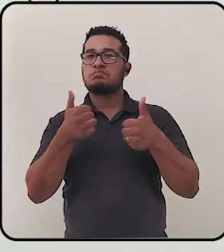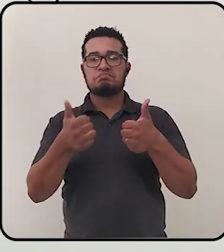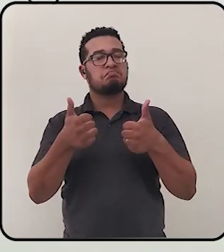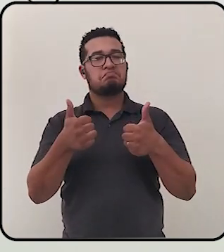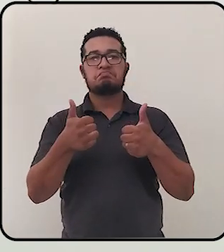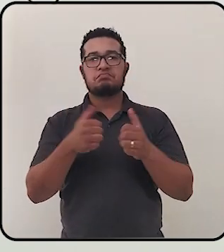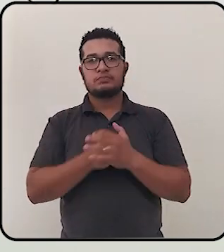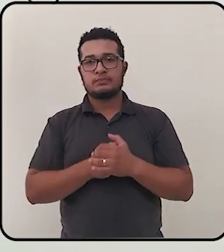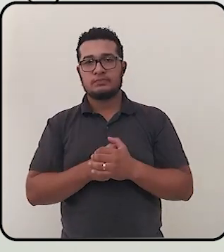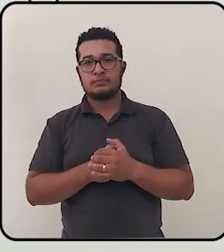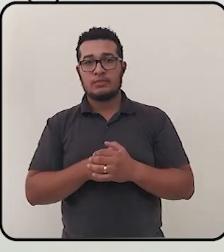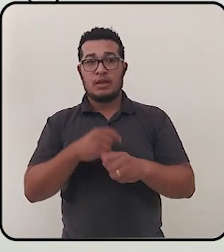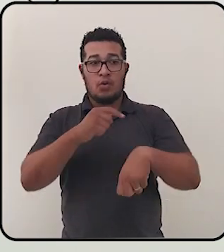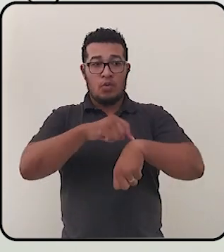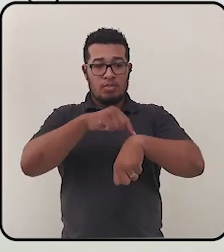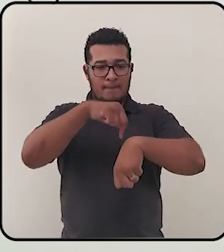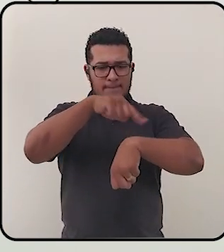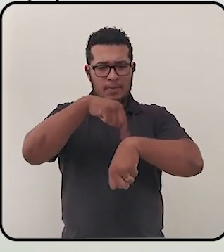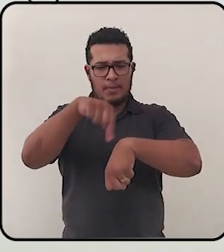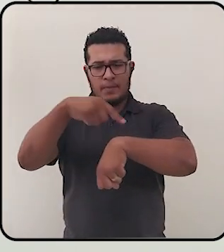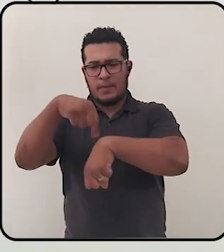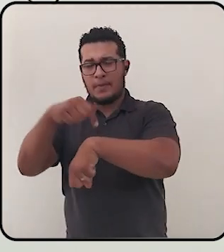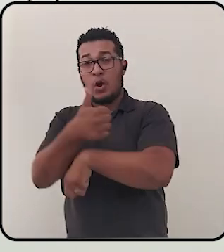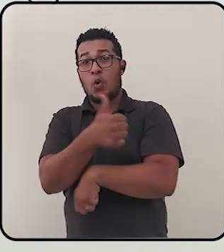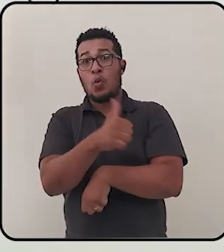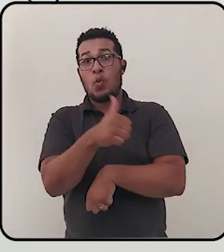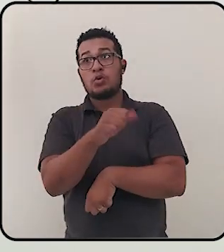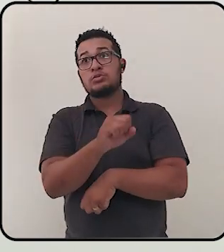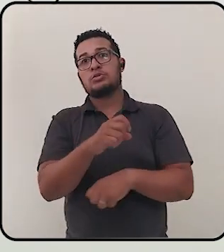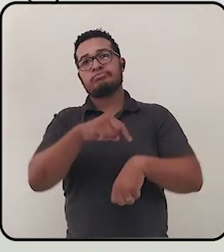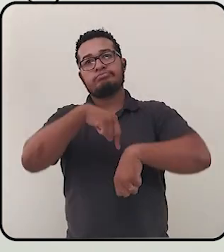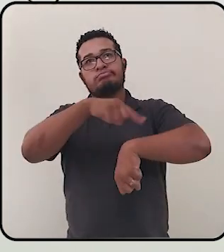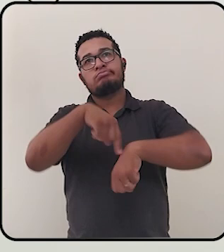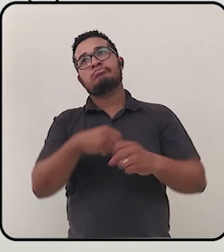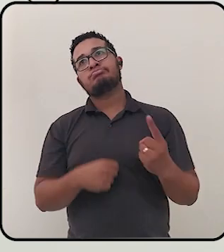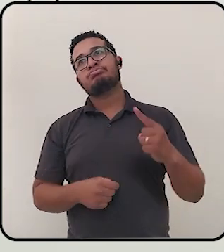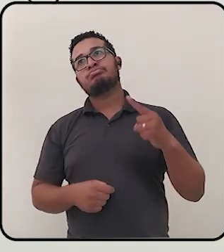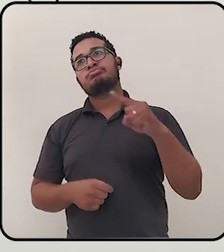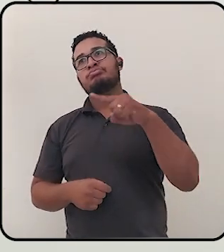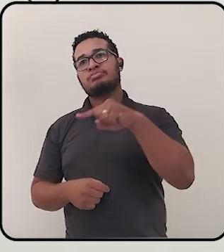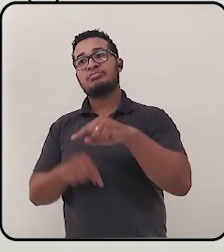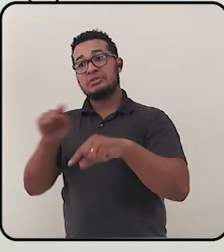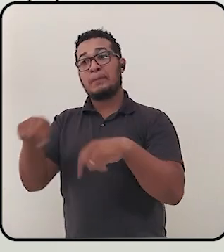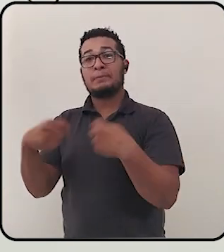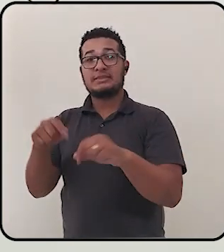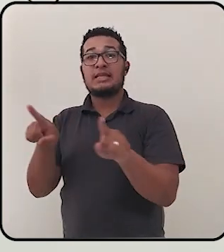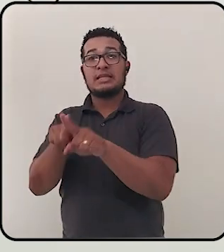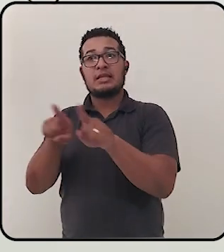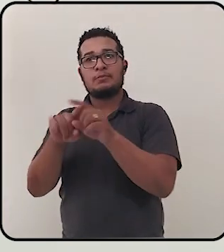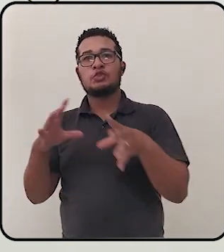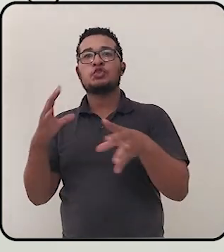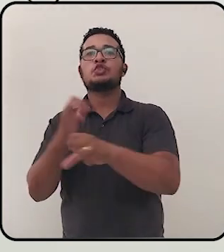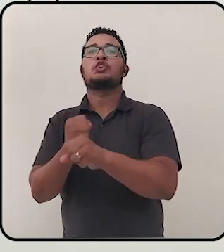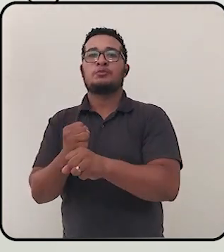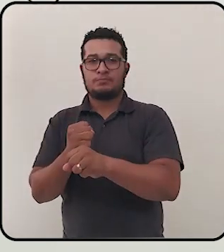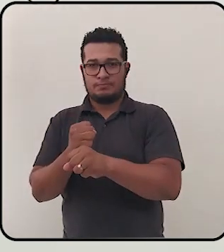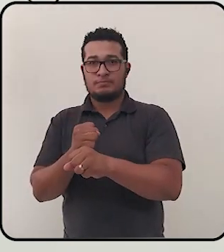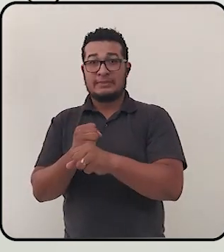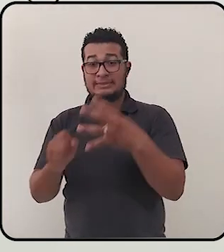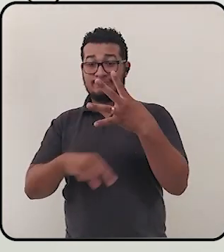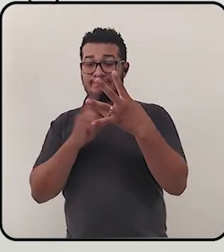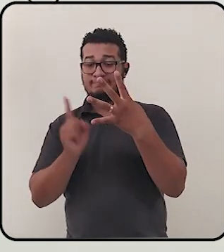considerar. Se não tiver, encerrou. Esse tempo passou, então esse tempo ele tem que